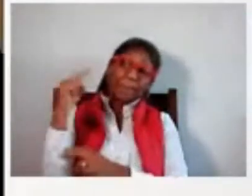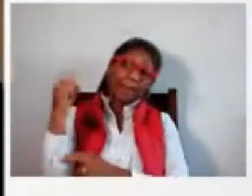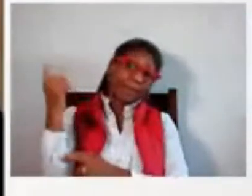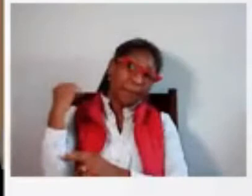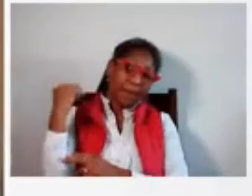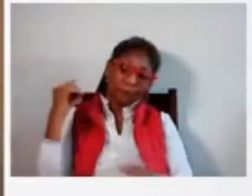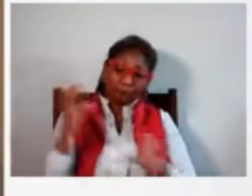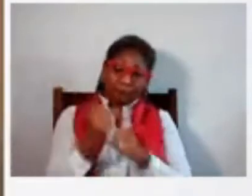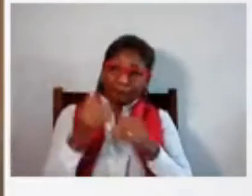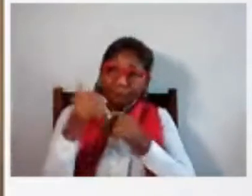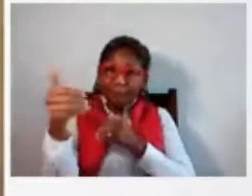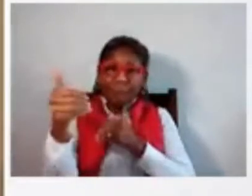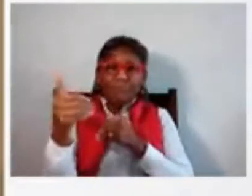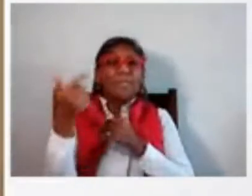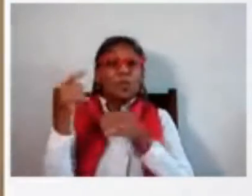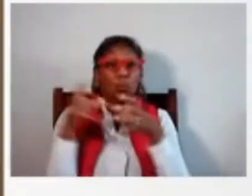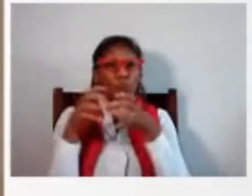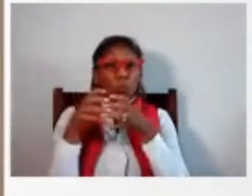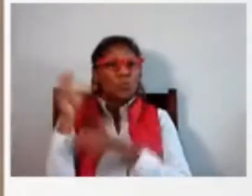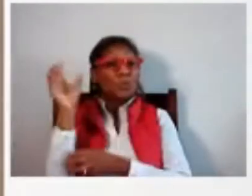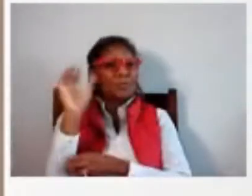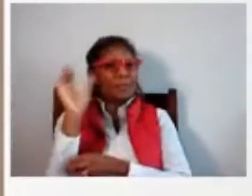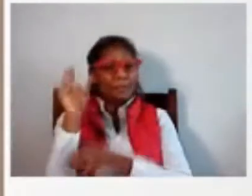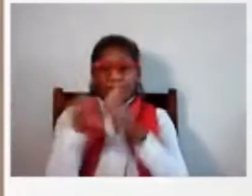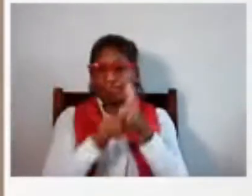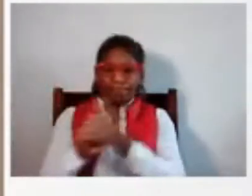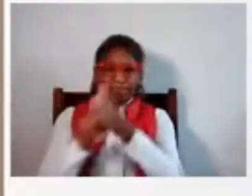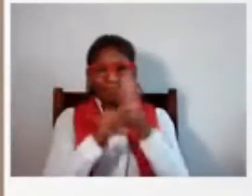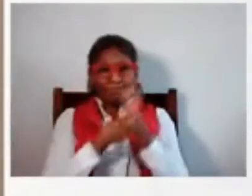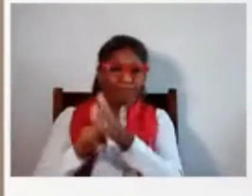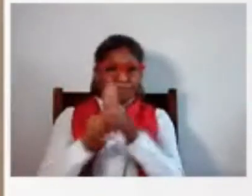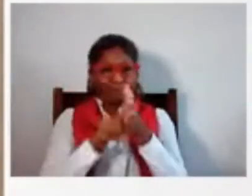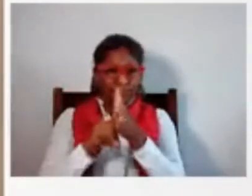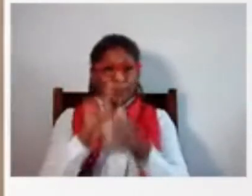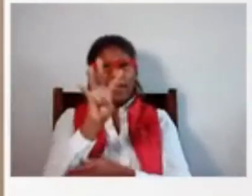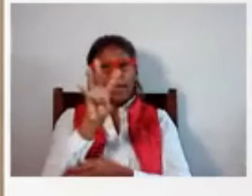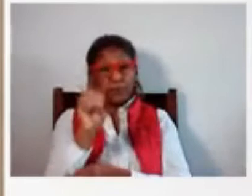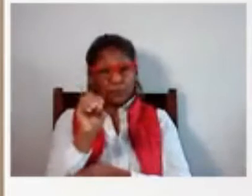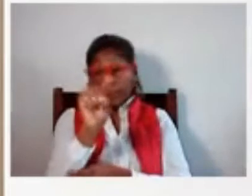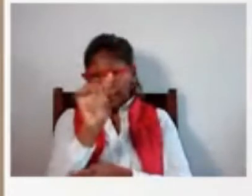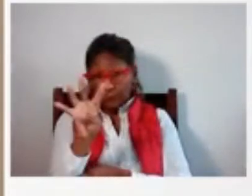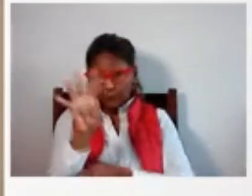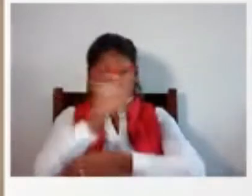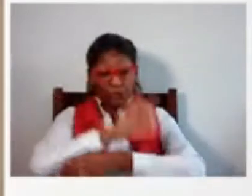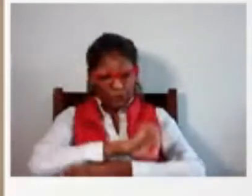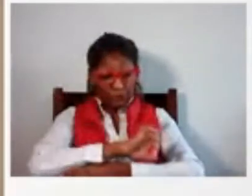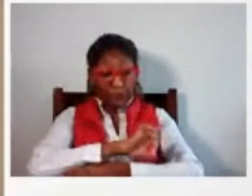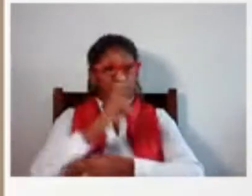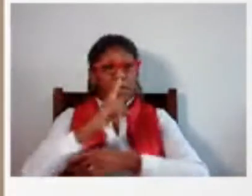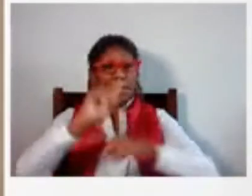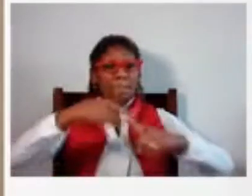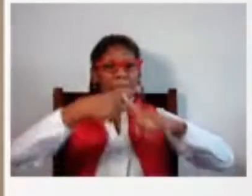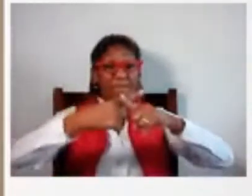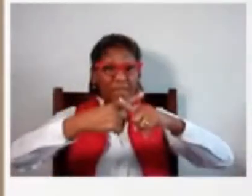projeções das pesquisas científicas que apresentam as projeções para os 14 dias seguintes e que multiplica o número de óbitos